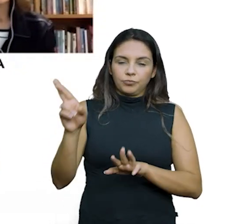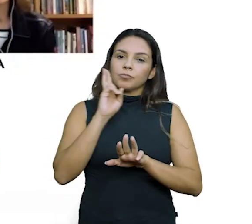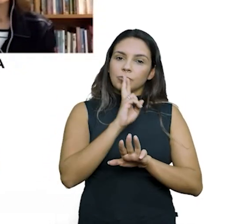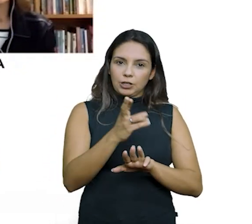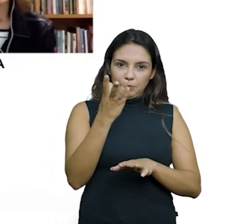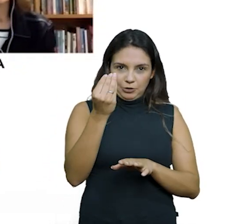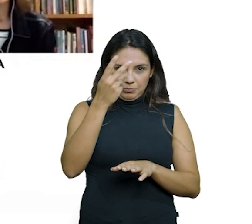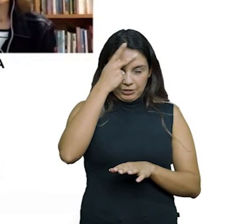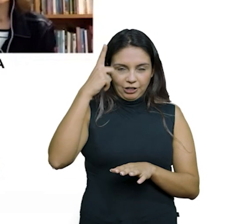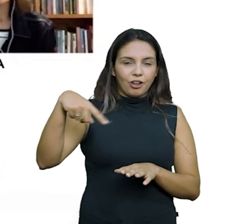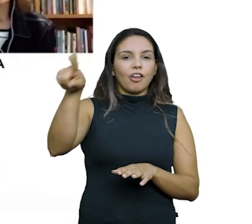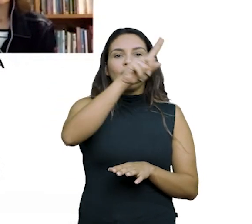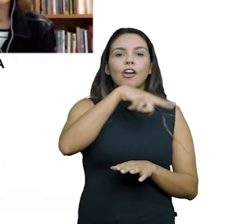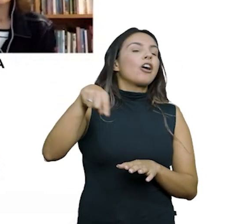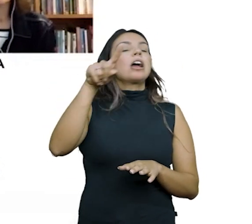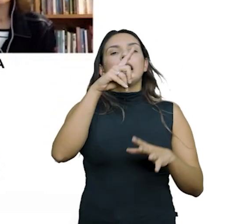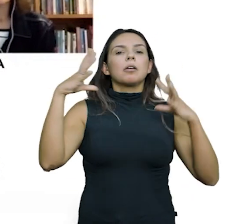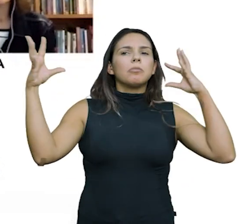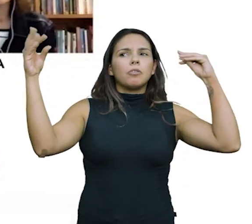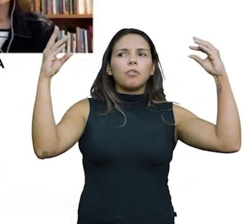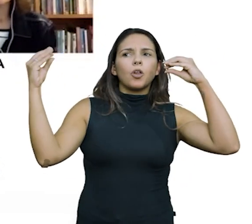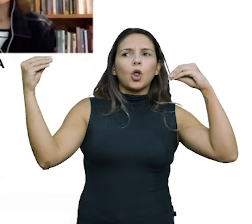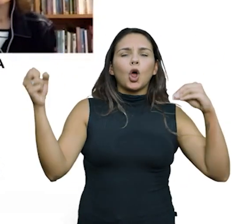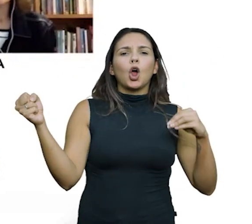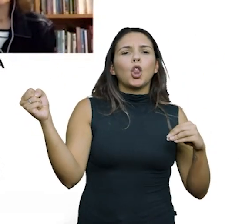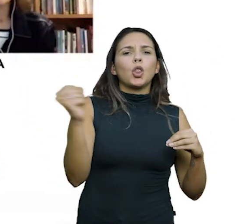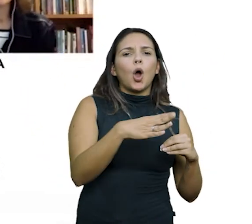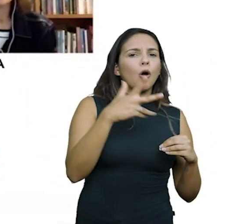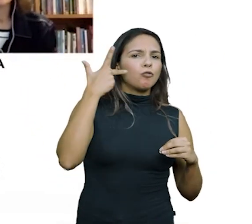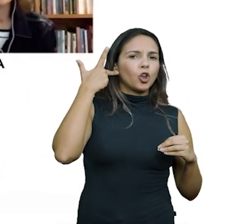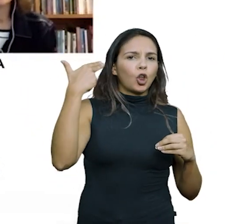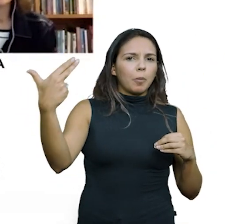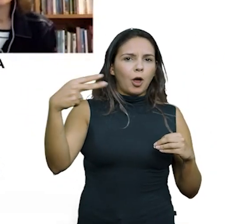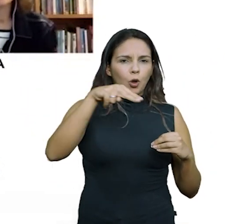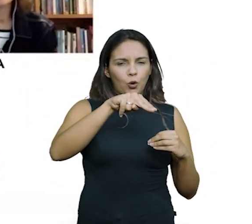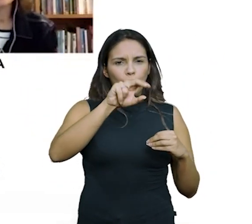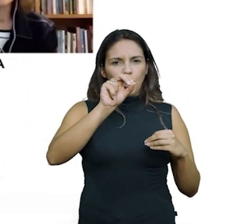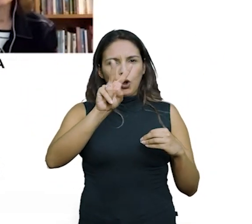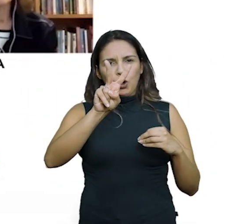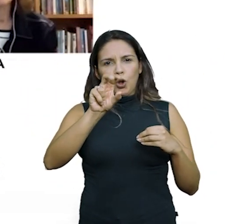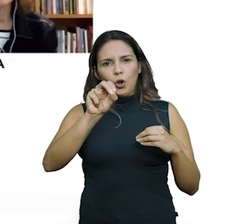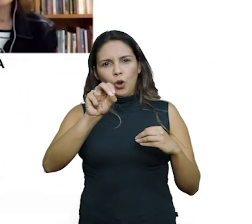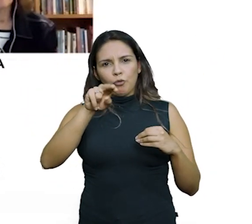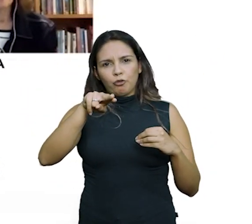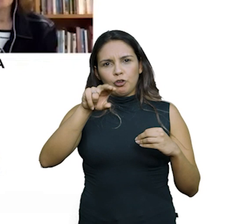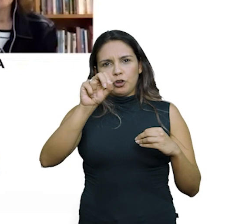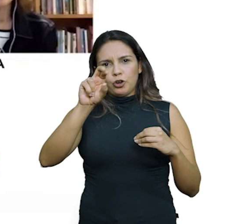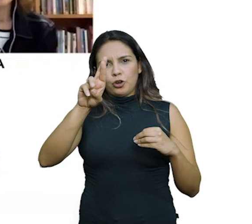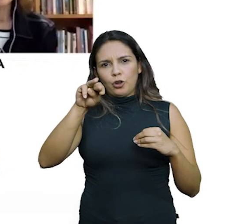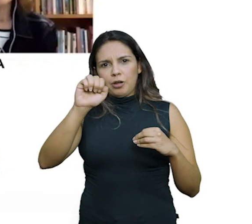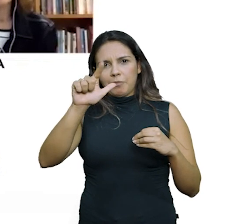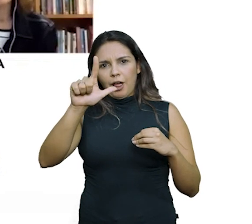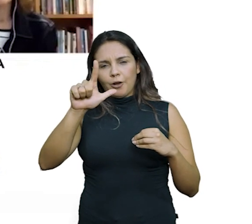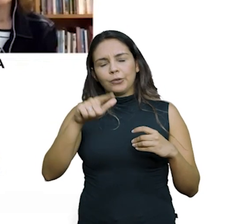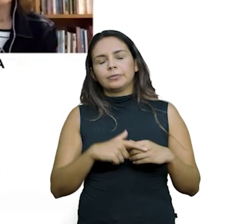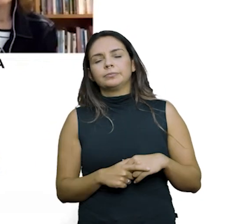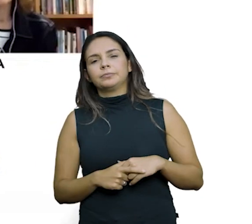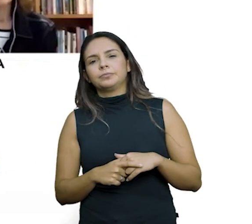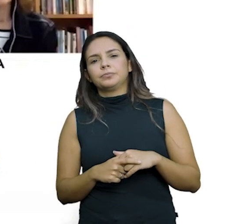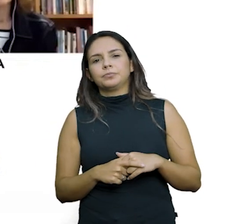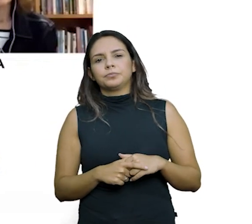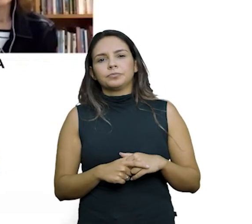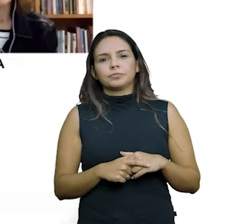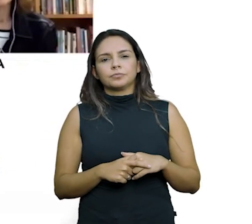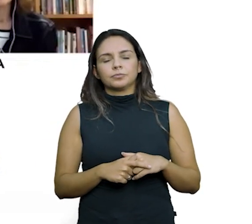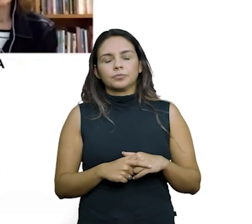Tem muita gente falando sobre o novo normal. Que nós tínhamos uma situação, a pandemia criou uma nova situação